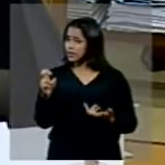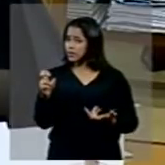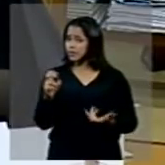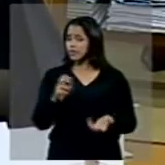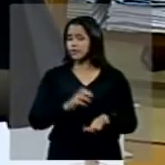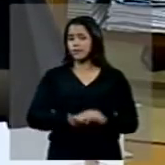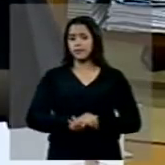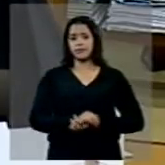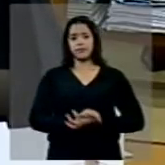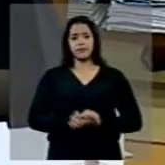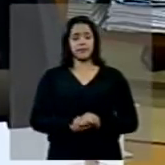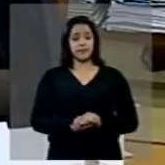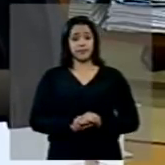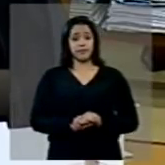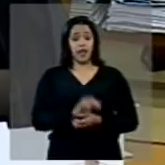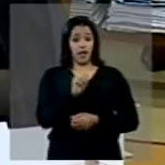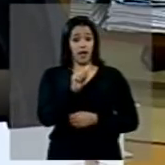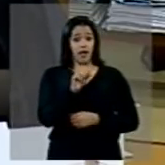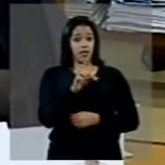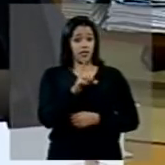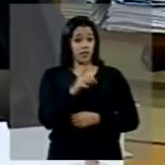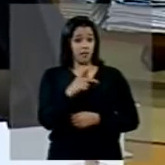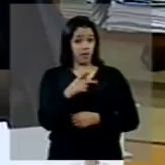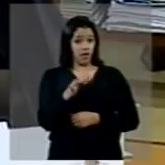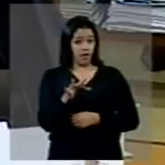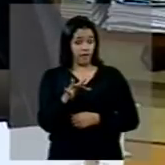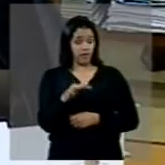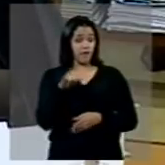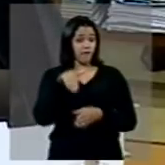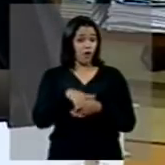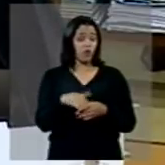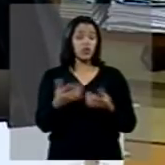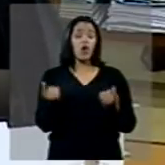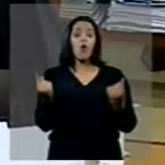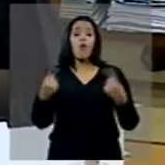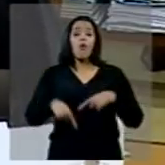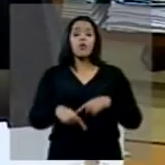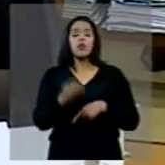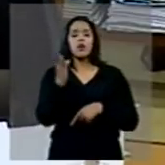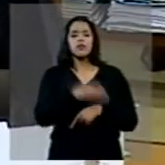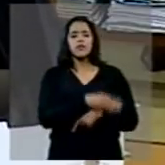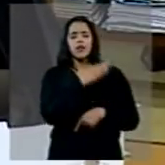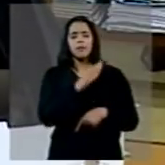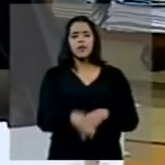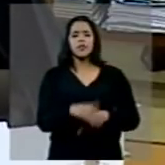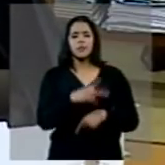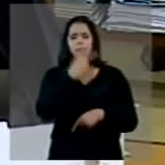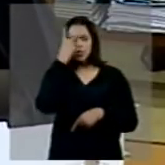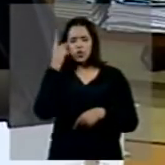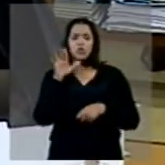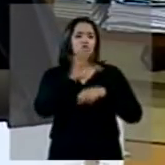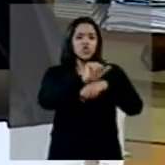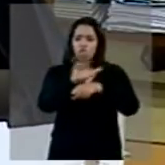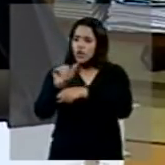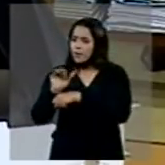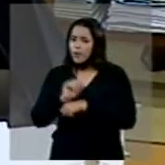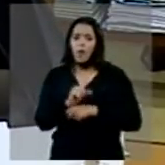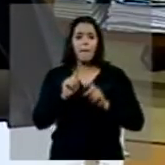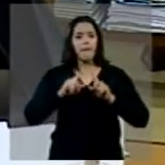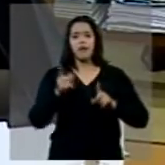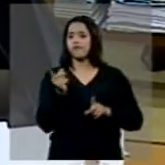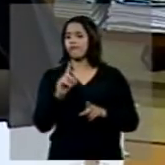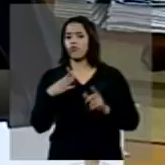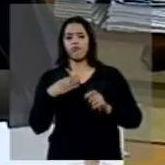1985. A DPF volta-se exclusivamente contra o cancelamento das inscrições daquelas pessoas que foram convocadas, mas não